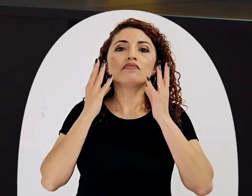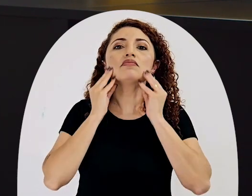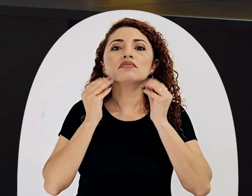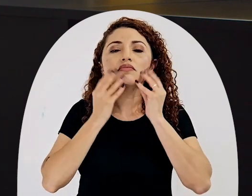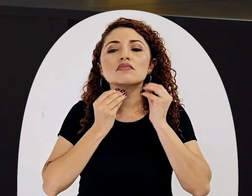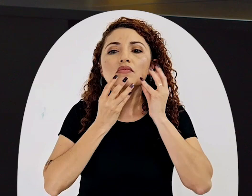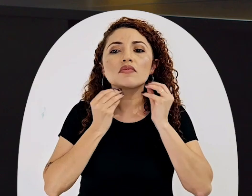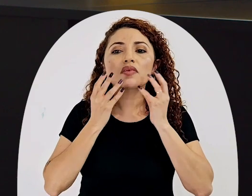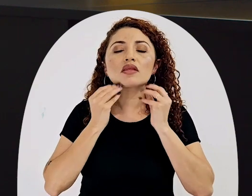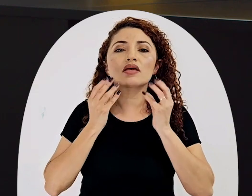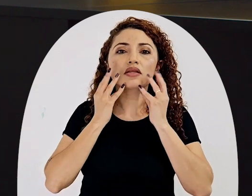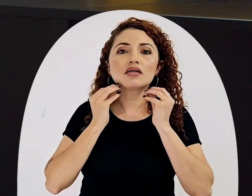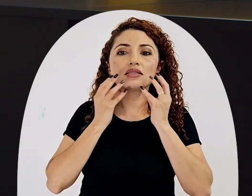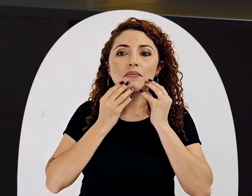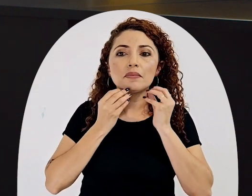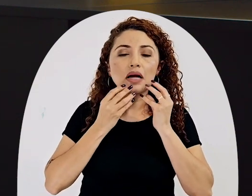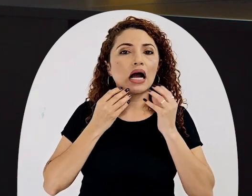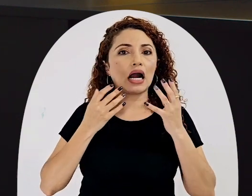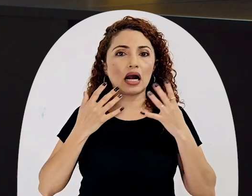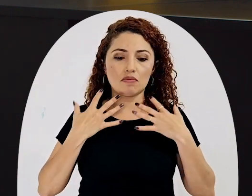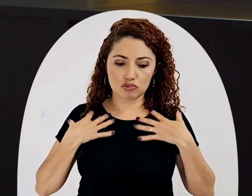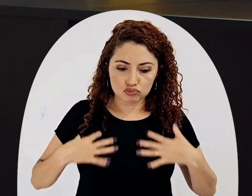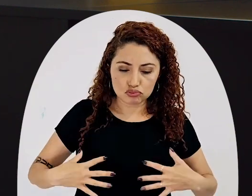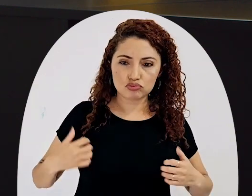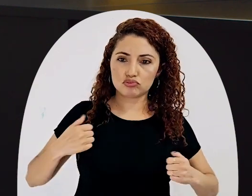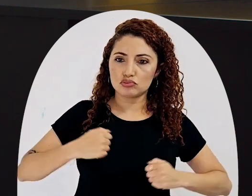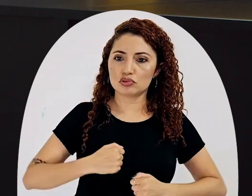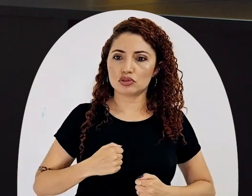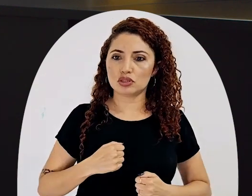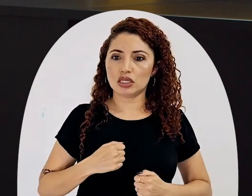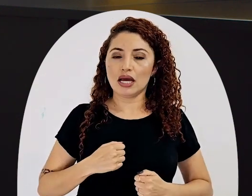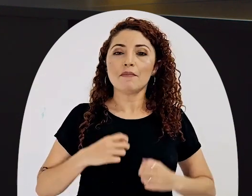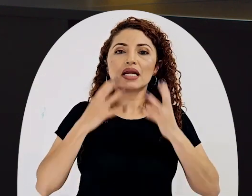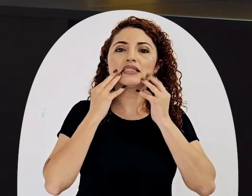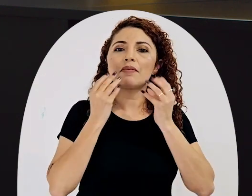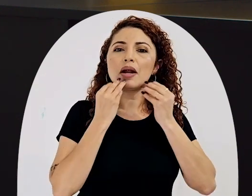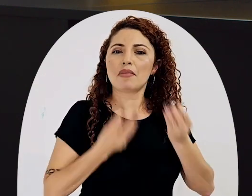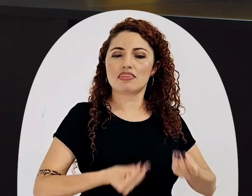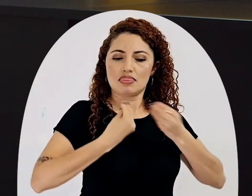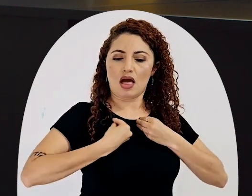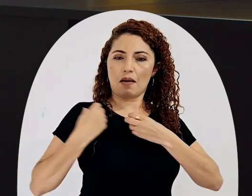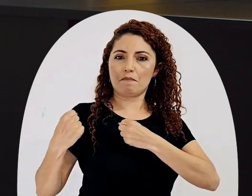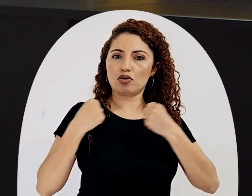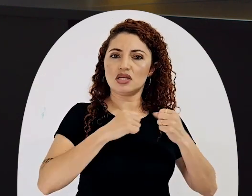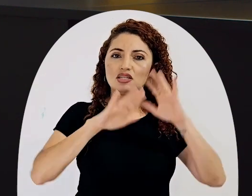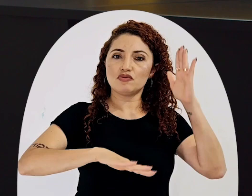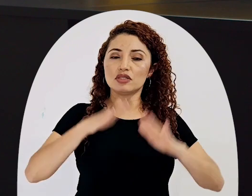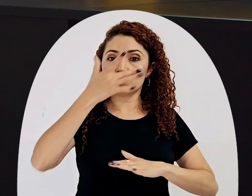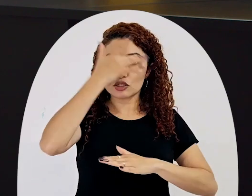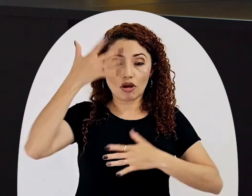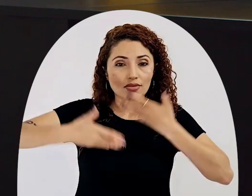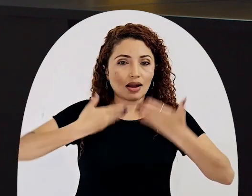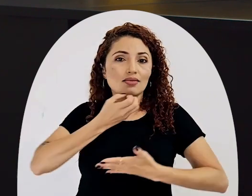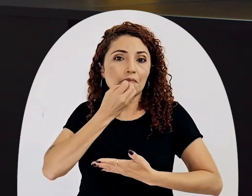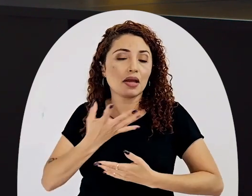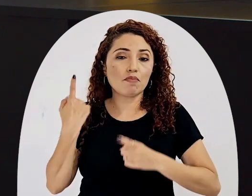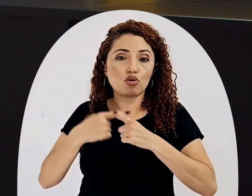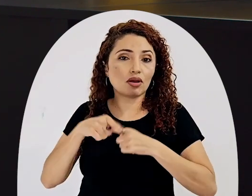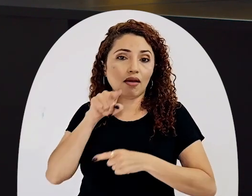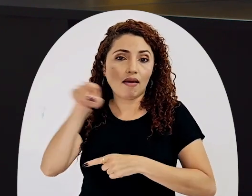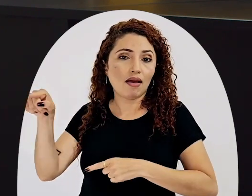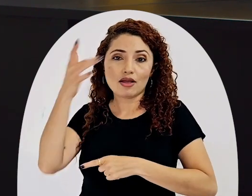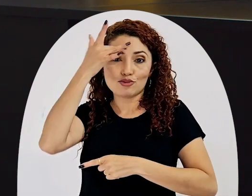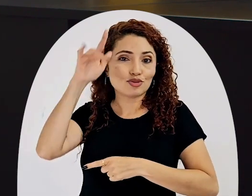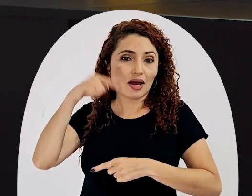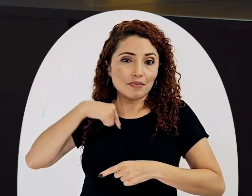trago poder e eu não gosto disso. Às vezes as pessoas me tratam bem porque elas não sabem que eu sou trans, né? E às vezes, assim,